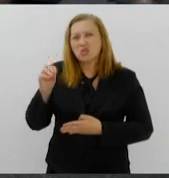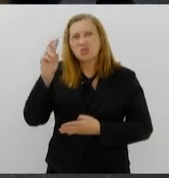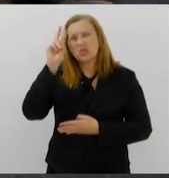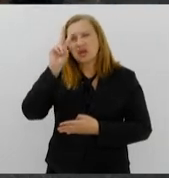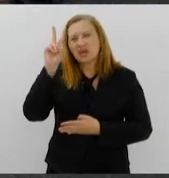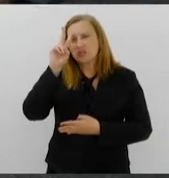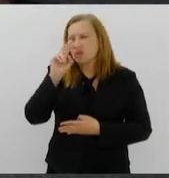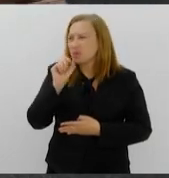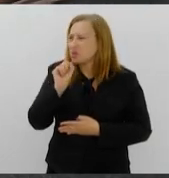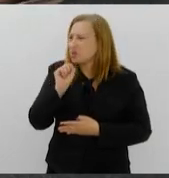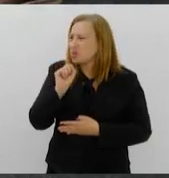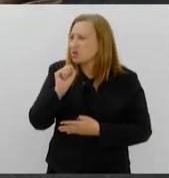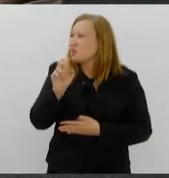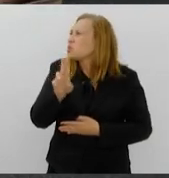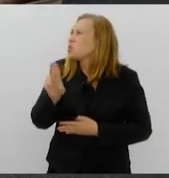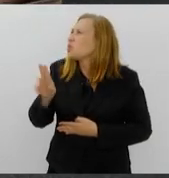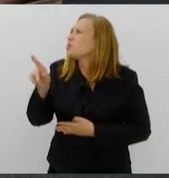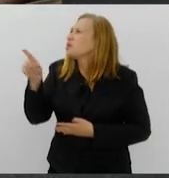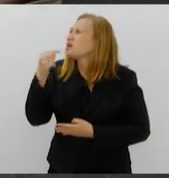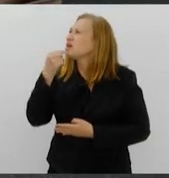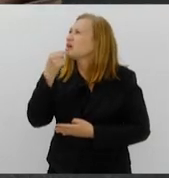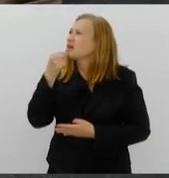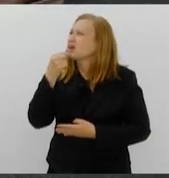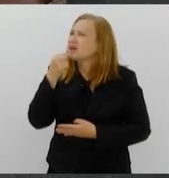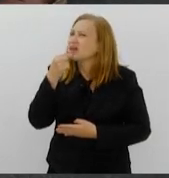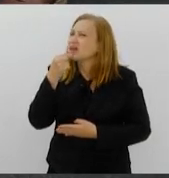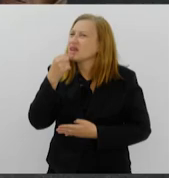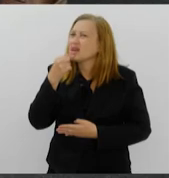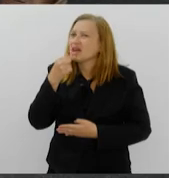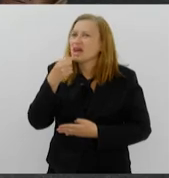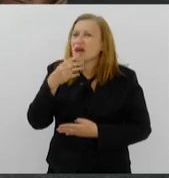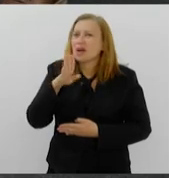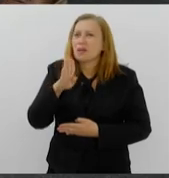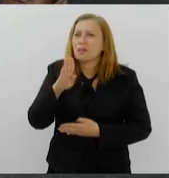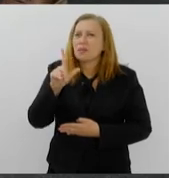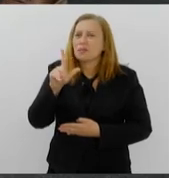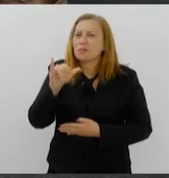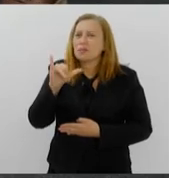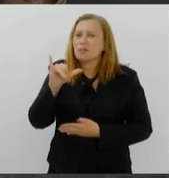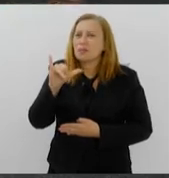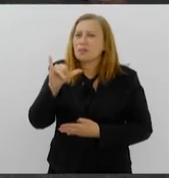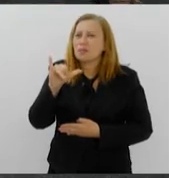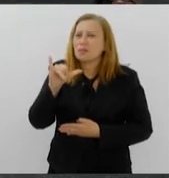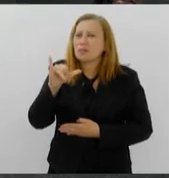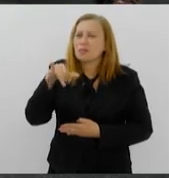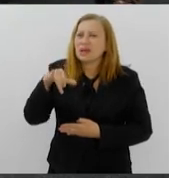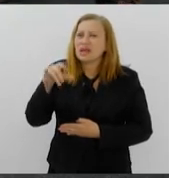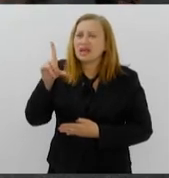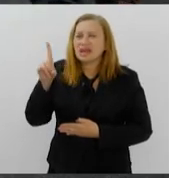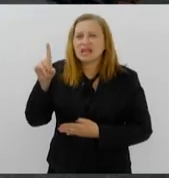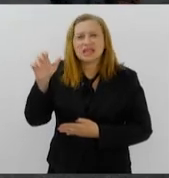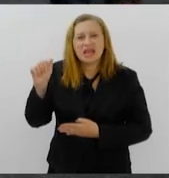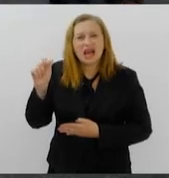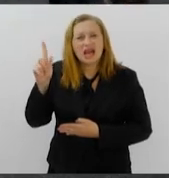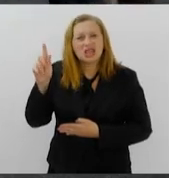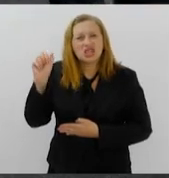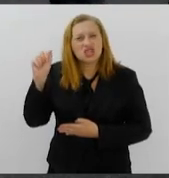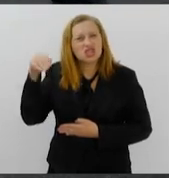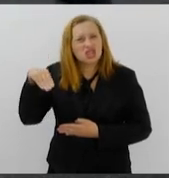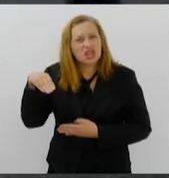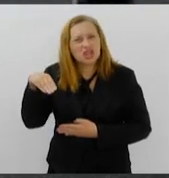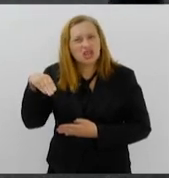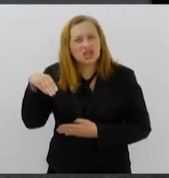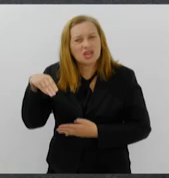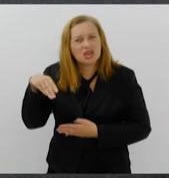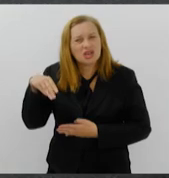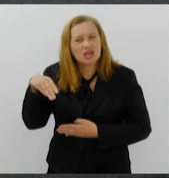Como era o nome daquilo? A blindagem era uma argamassa de blindagem